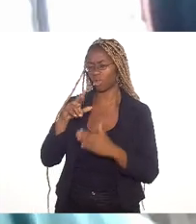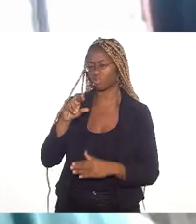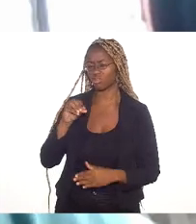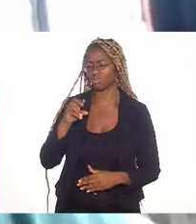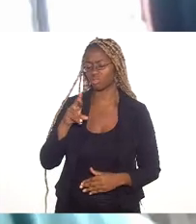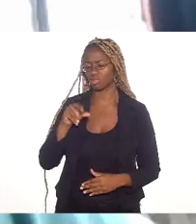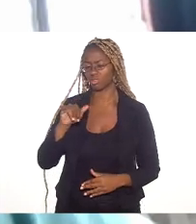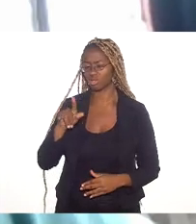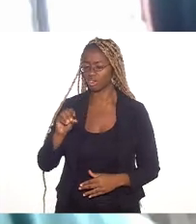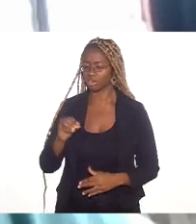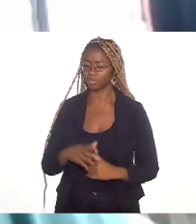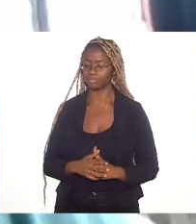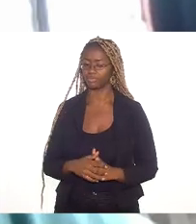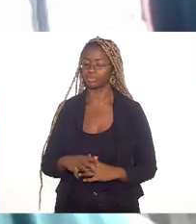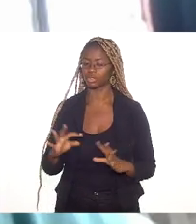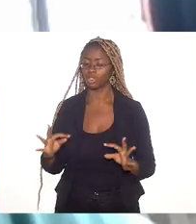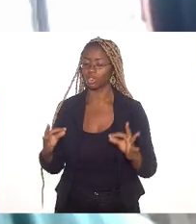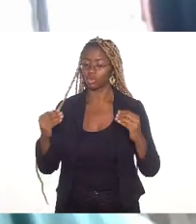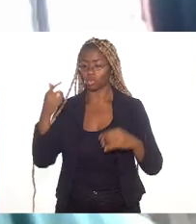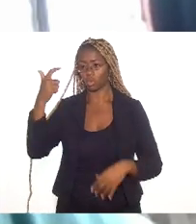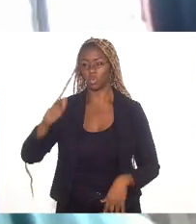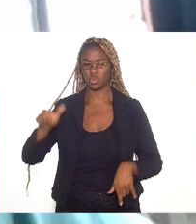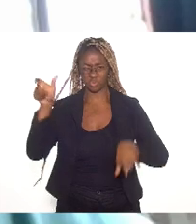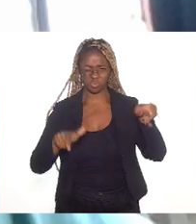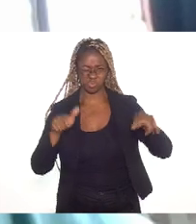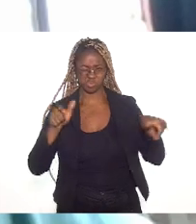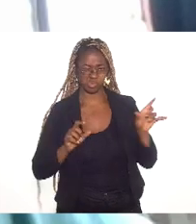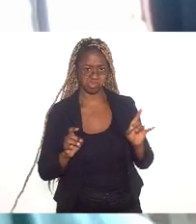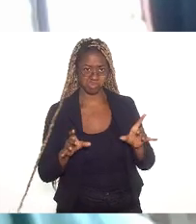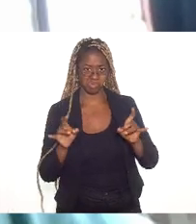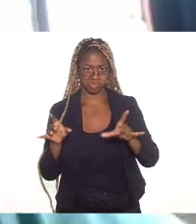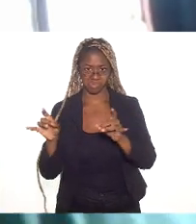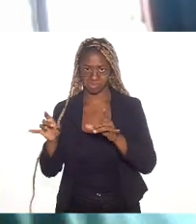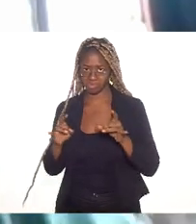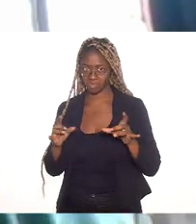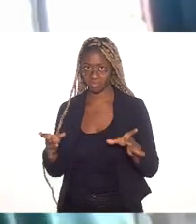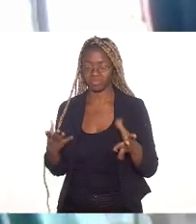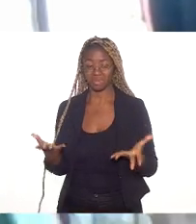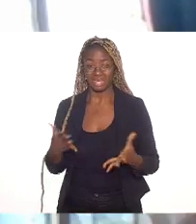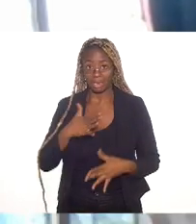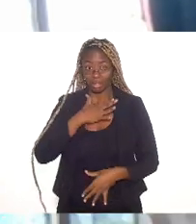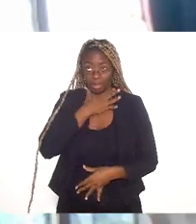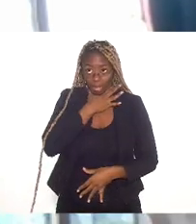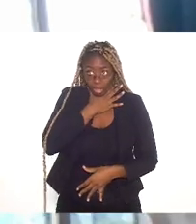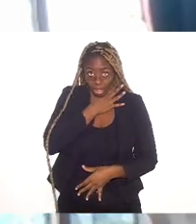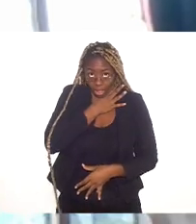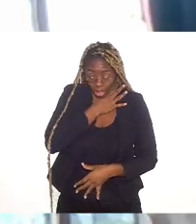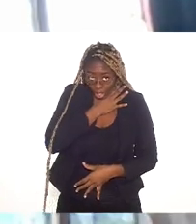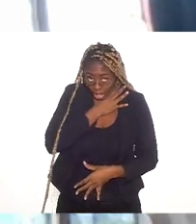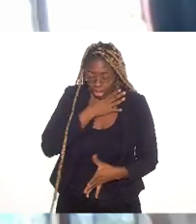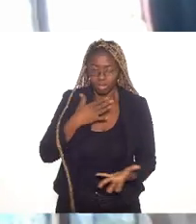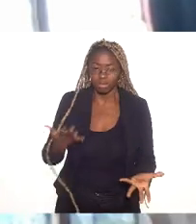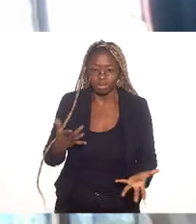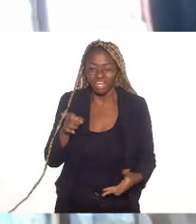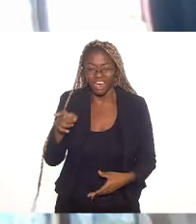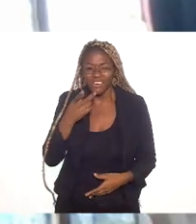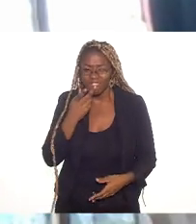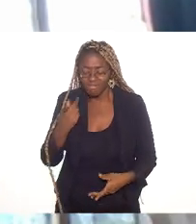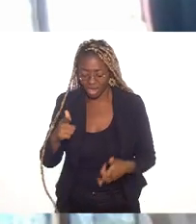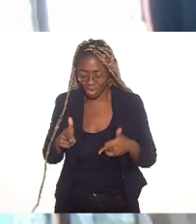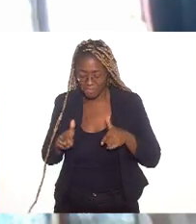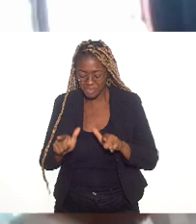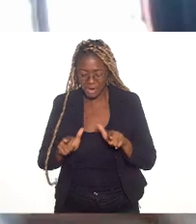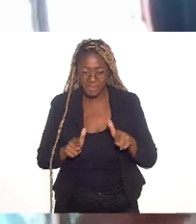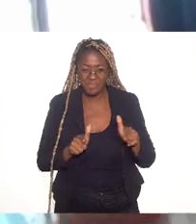Os comerciantes estão todos com a corda no pescoço. Você é um dos que chama atenção a isso. Aqui fala em panfleto